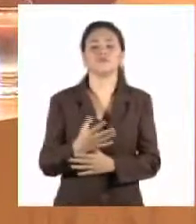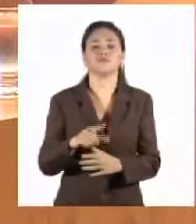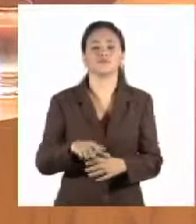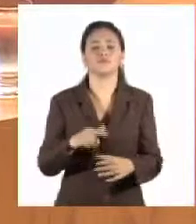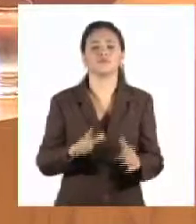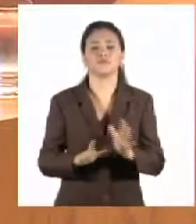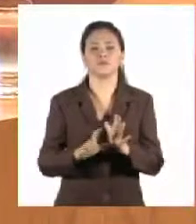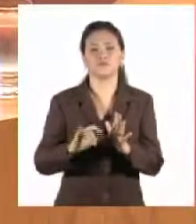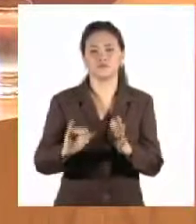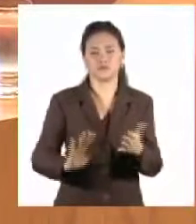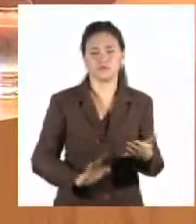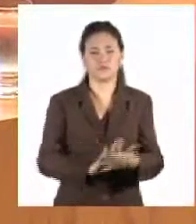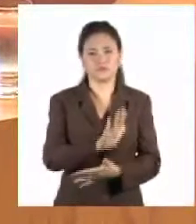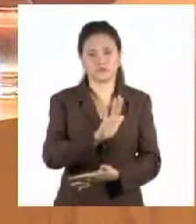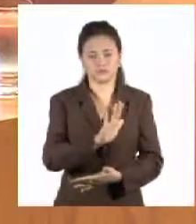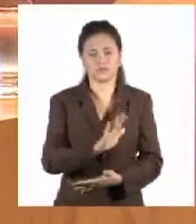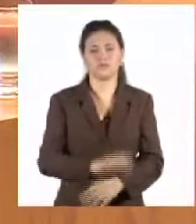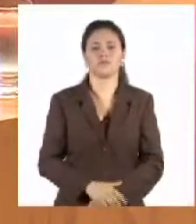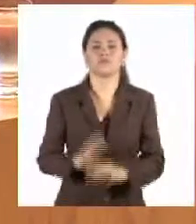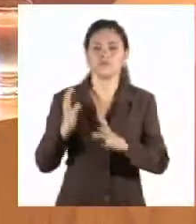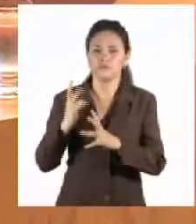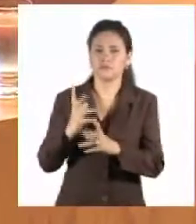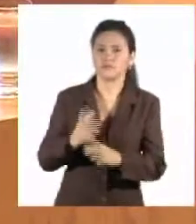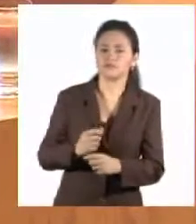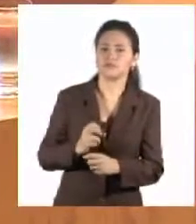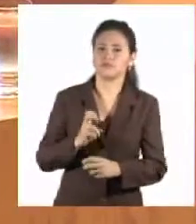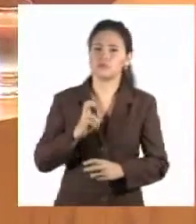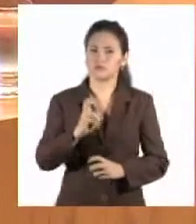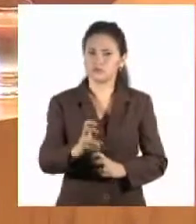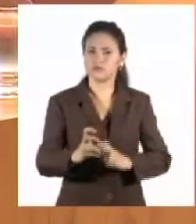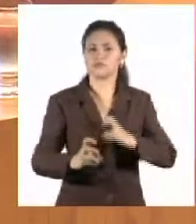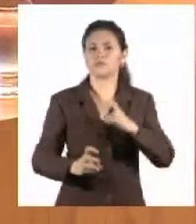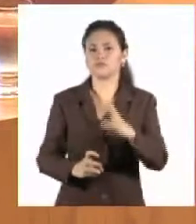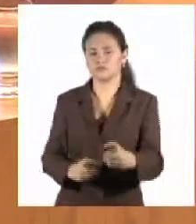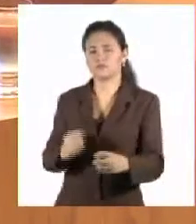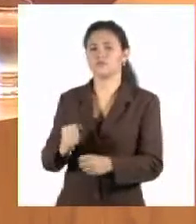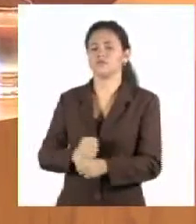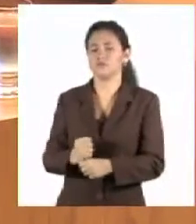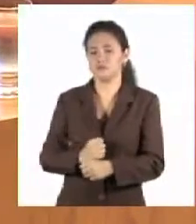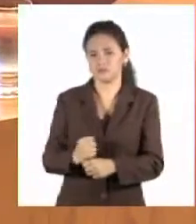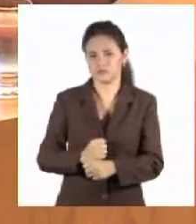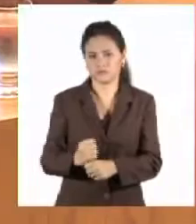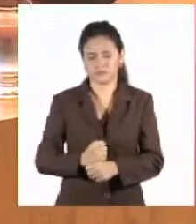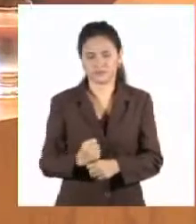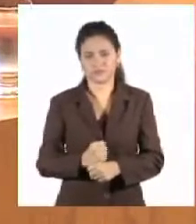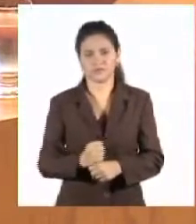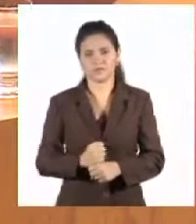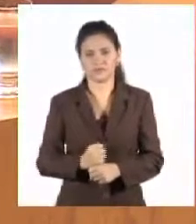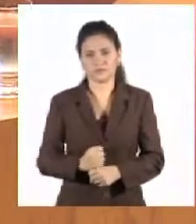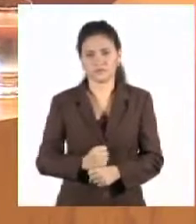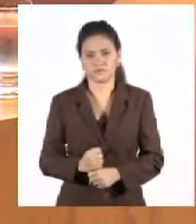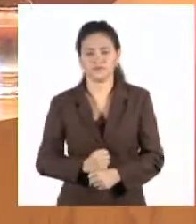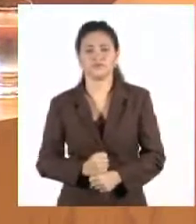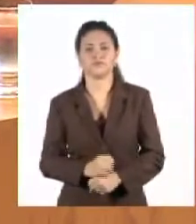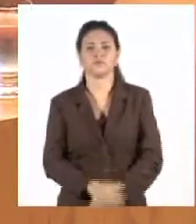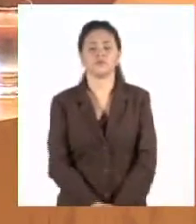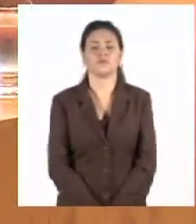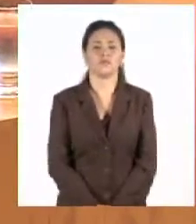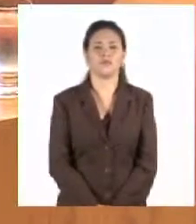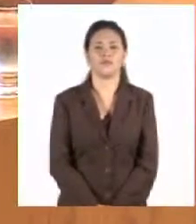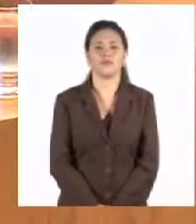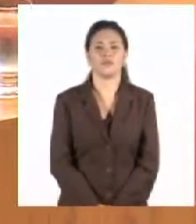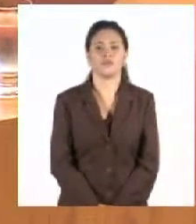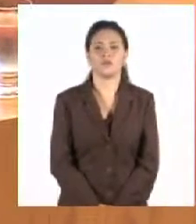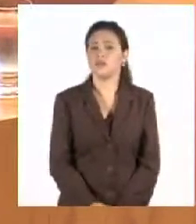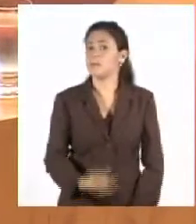com revisões quinquenais e, em hipótese alguma, poderá acarretar